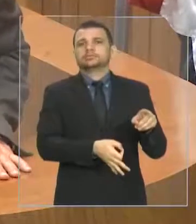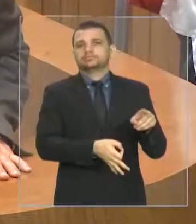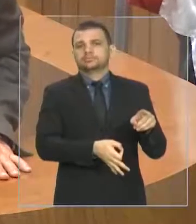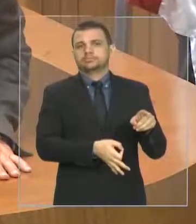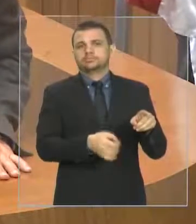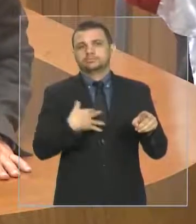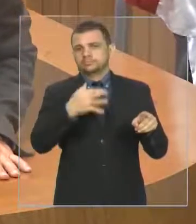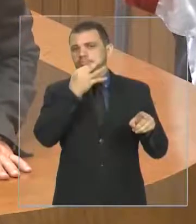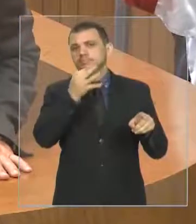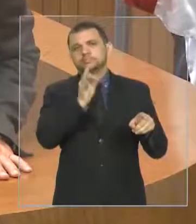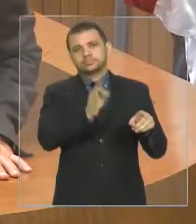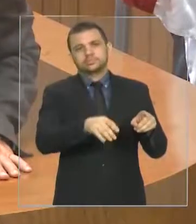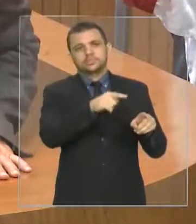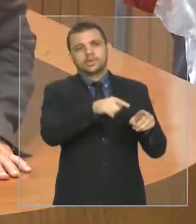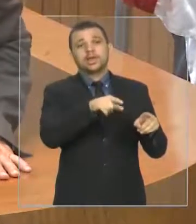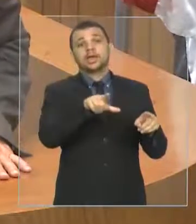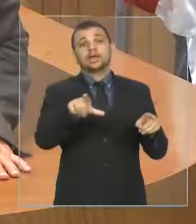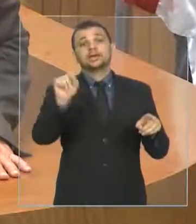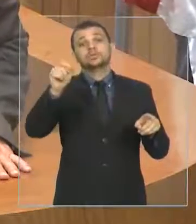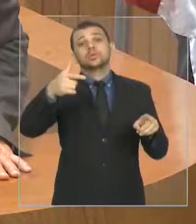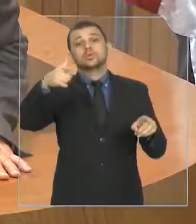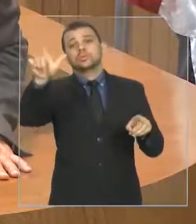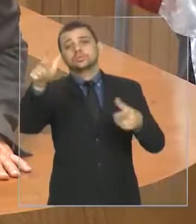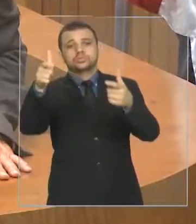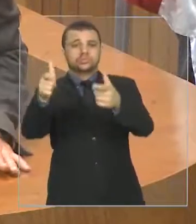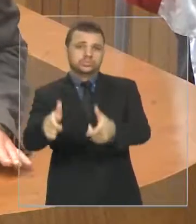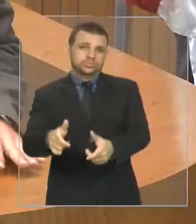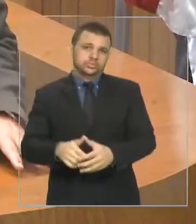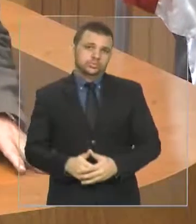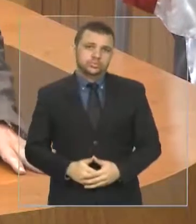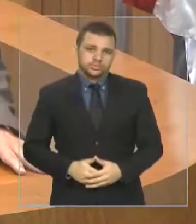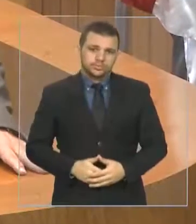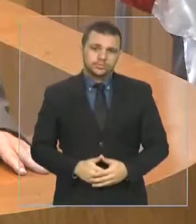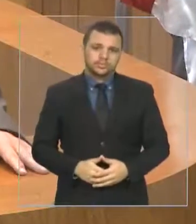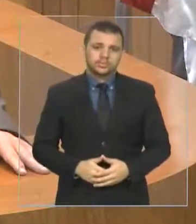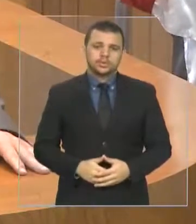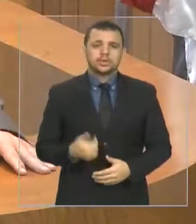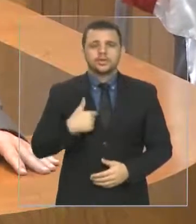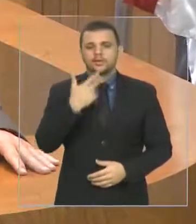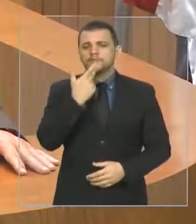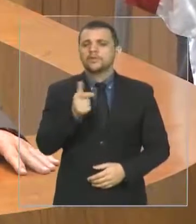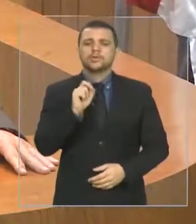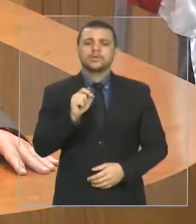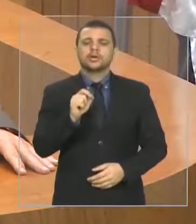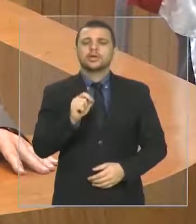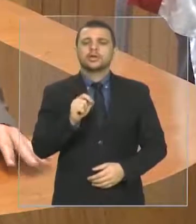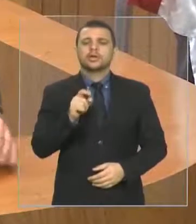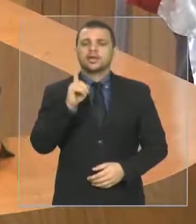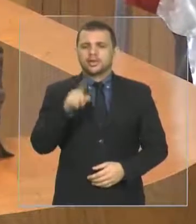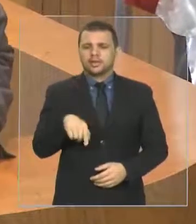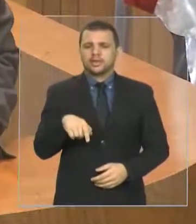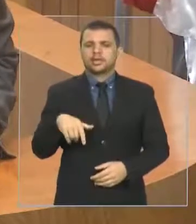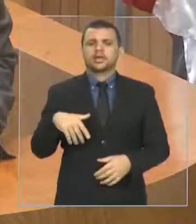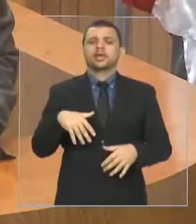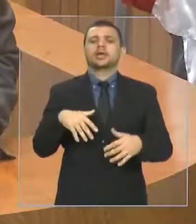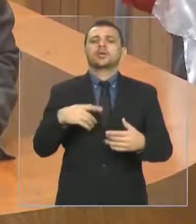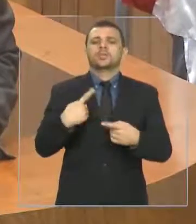em indicar outro estado. E quero dizer que isso, em nenhum momento, quer dizer que o Sampaio vai ser